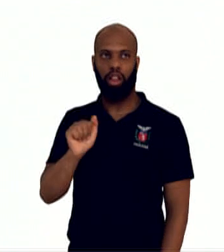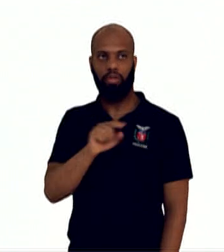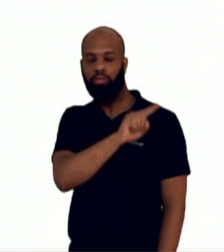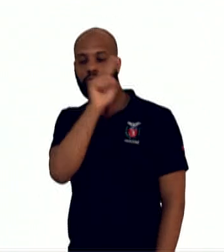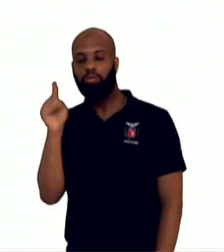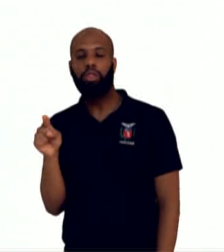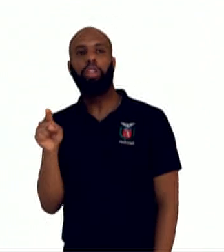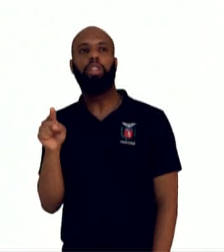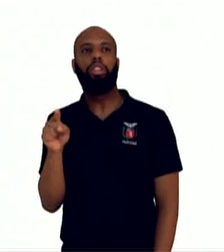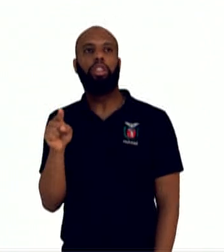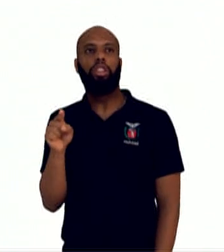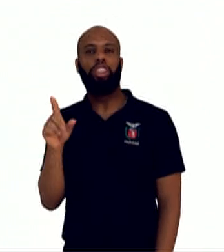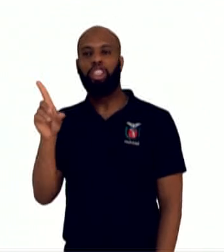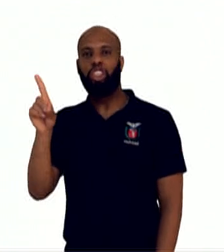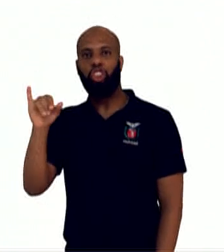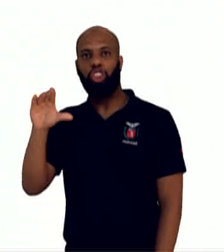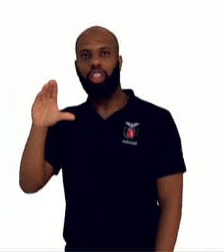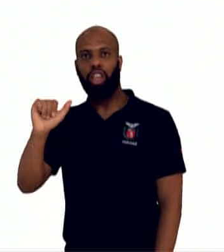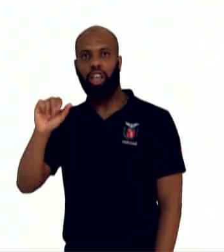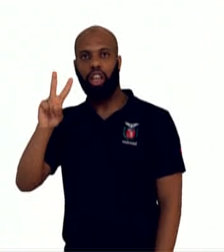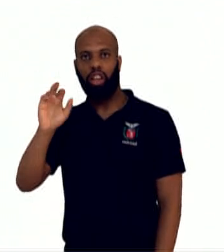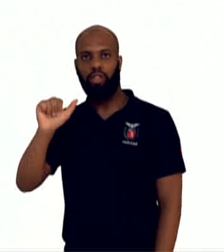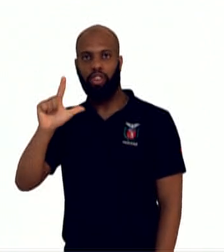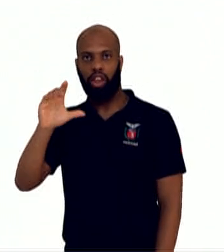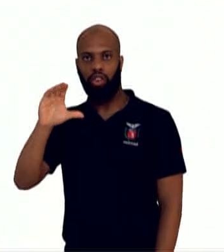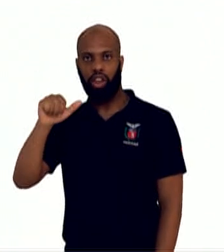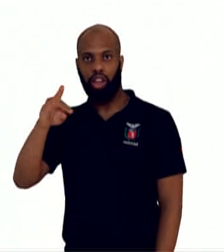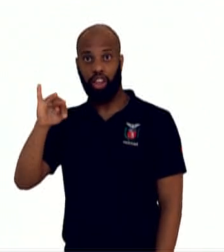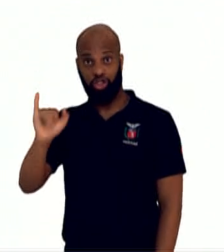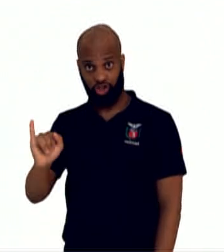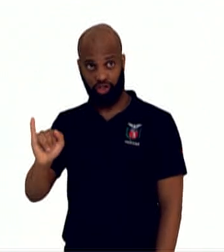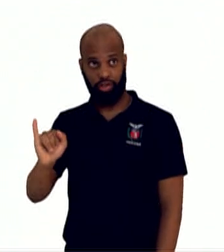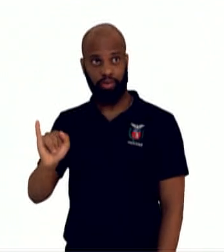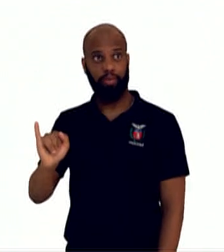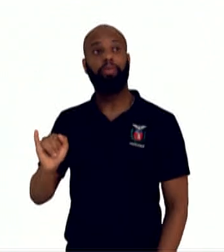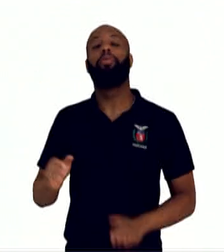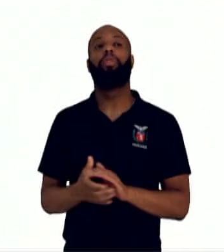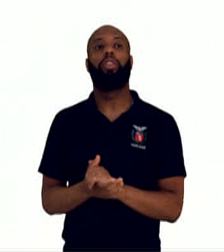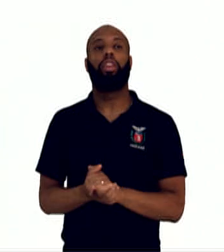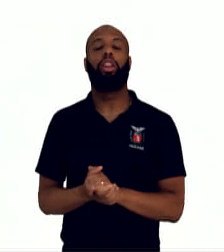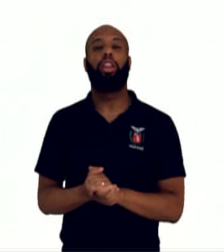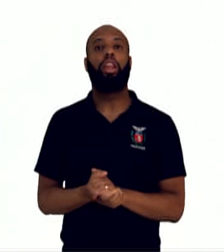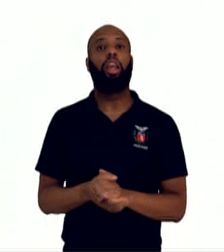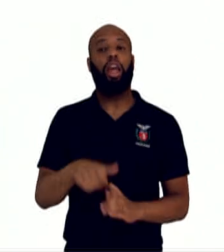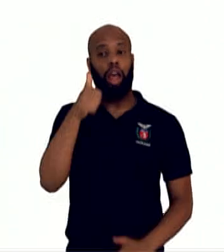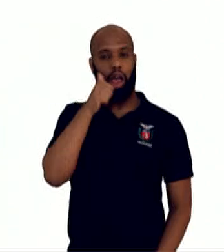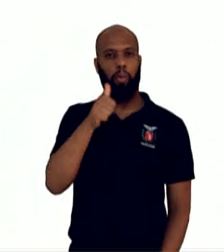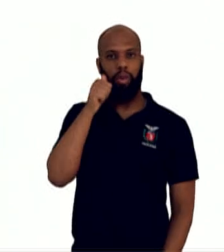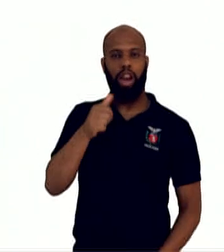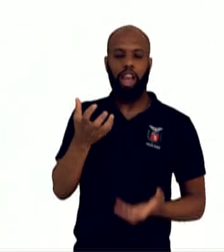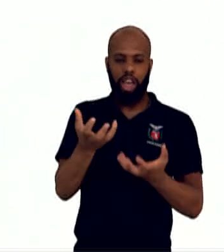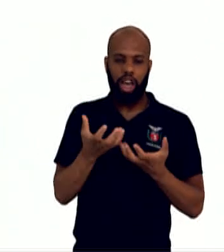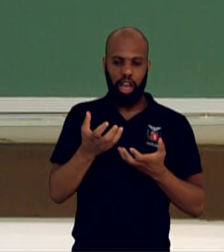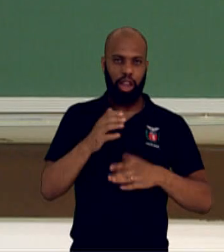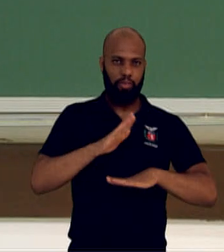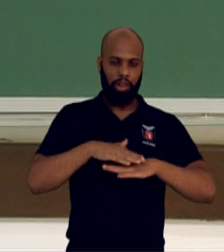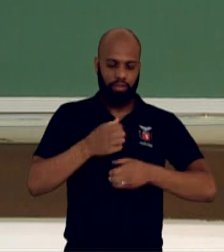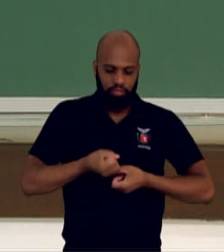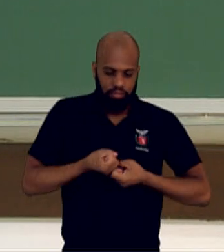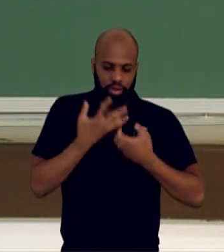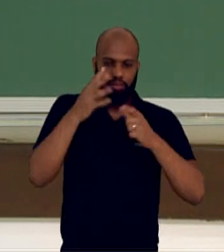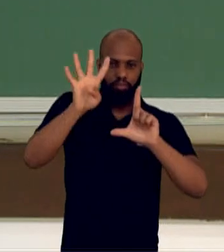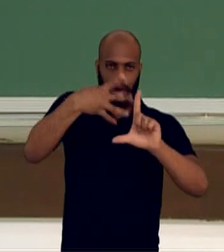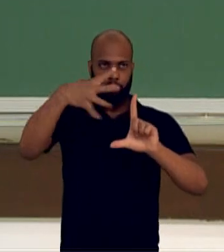Que trazem também aí, aqui a Anita com uma tendência mais expressionista e o